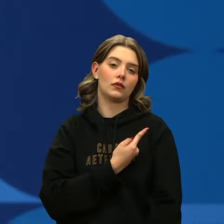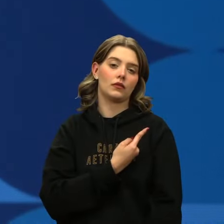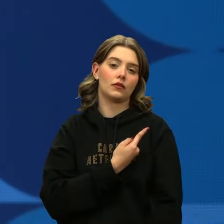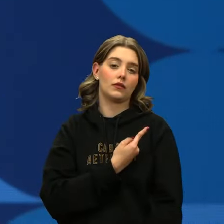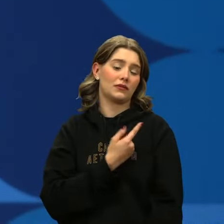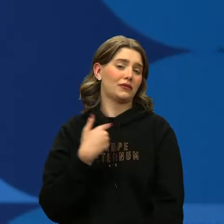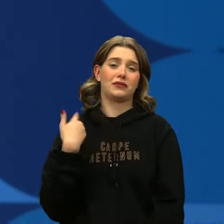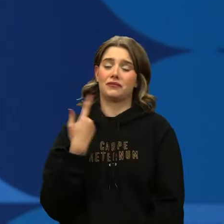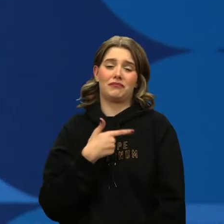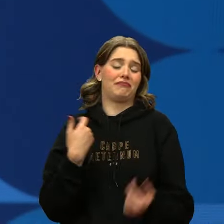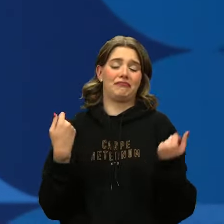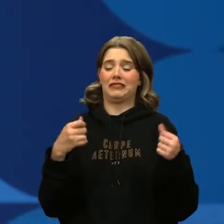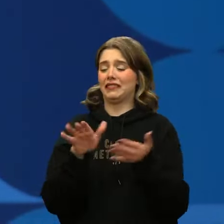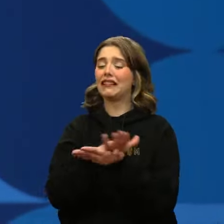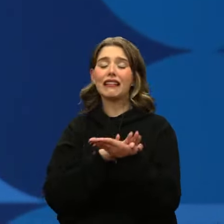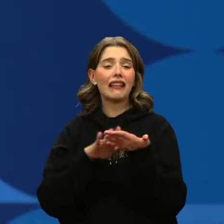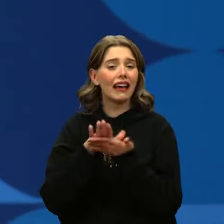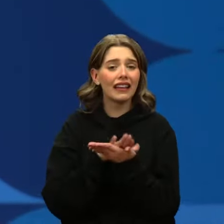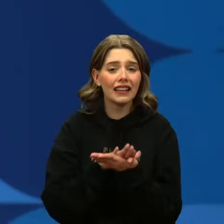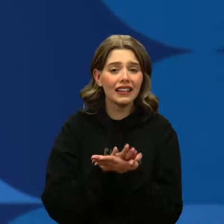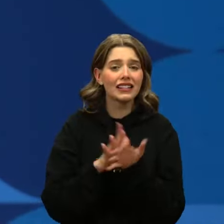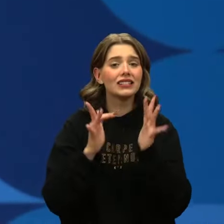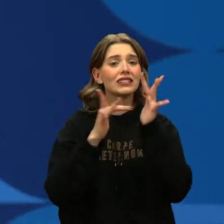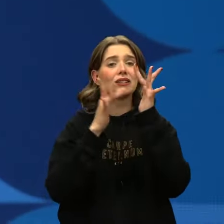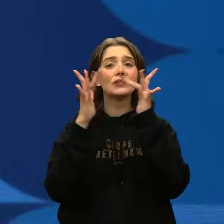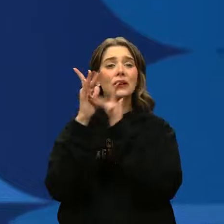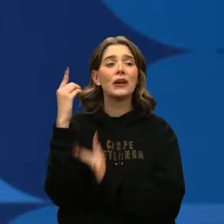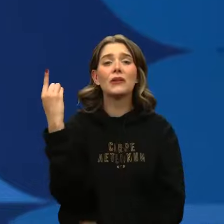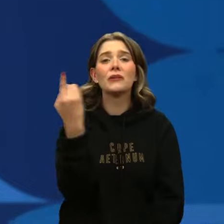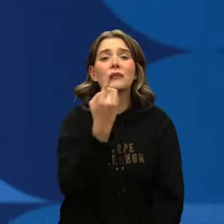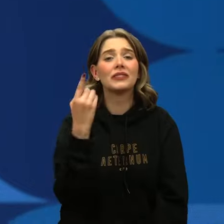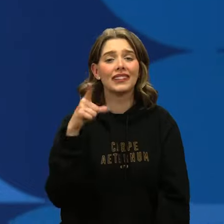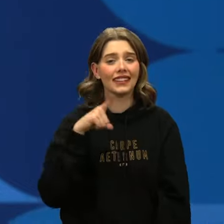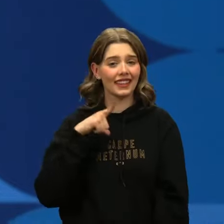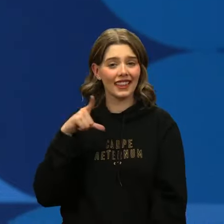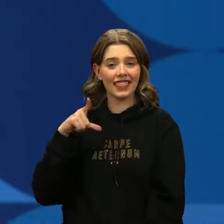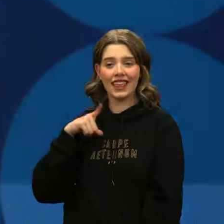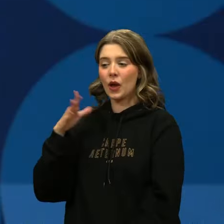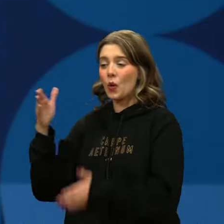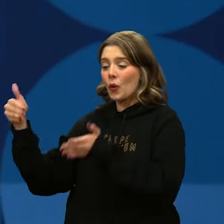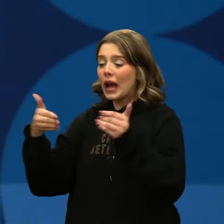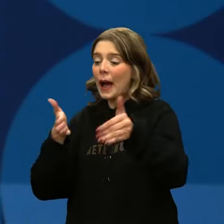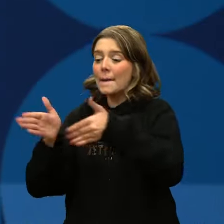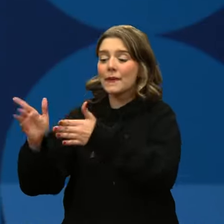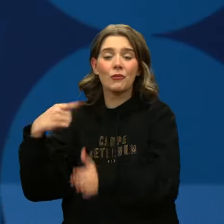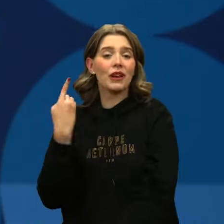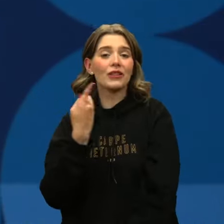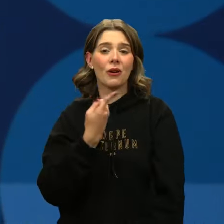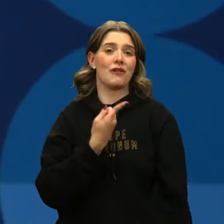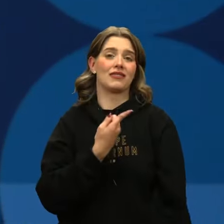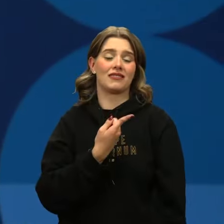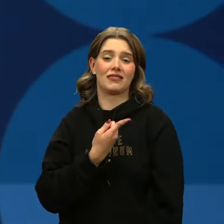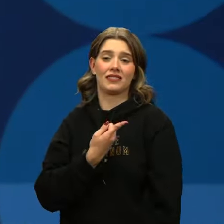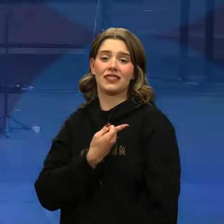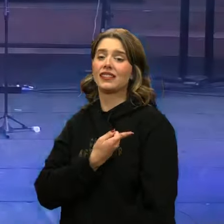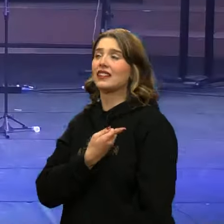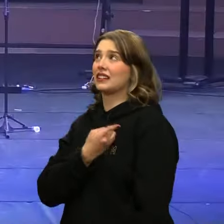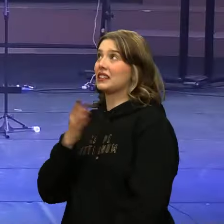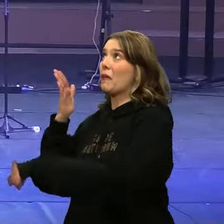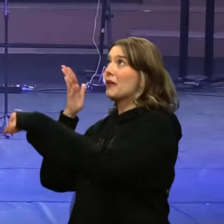não precisamos de mais nada. Jesus é aquele que tem as chaves, Ele dá todo o acesso, Ele que nos leva à sala do